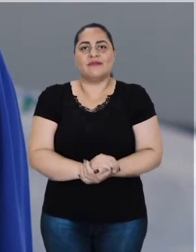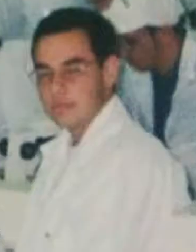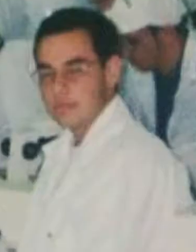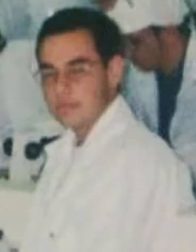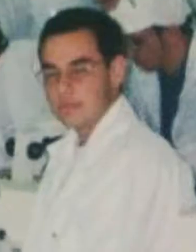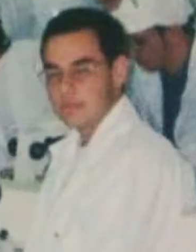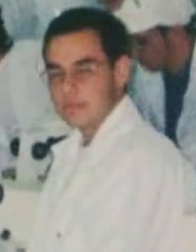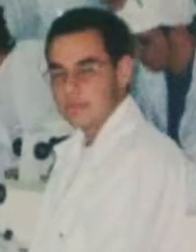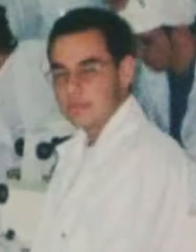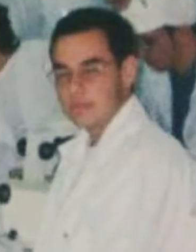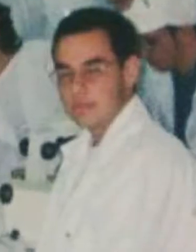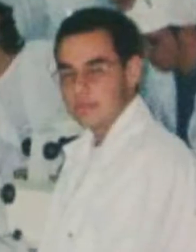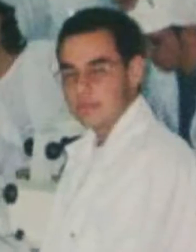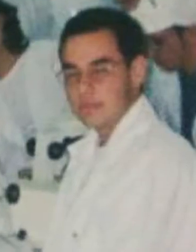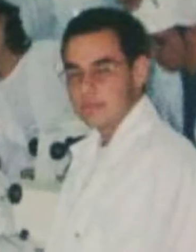deve ao sucesso.